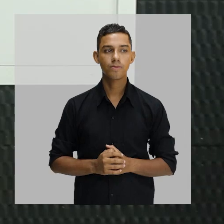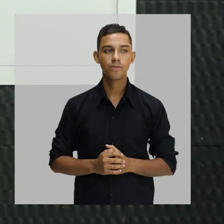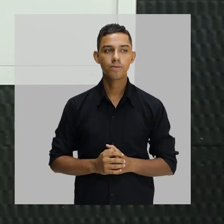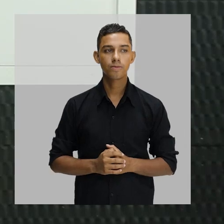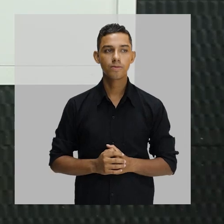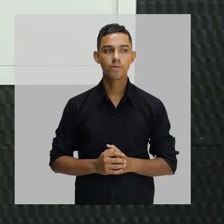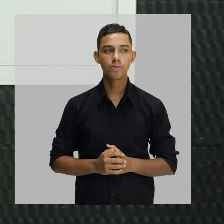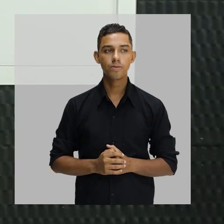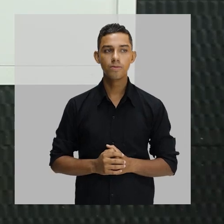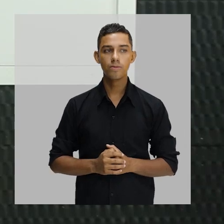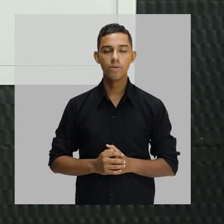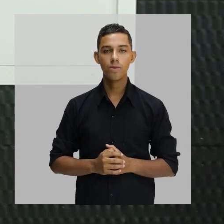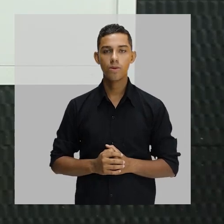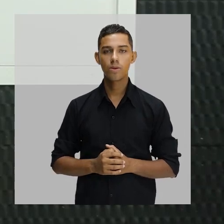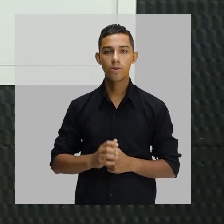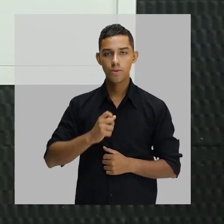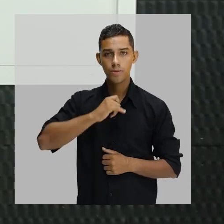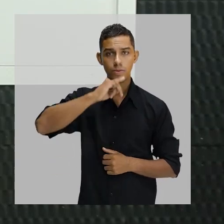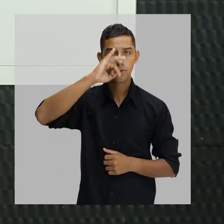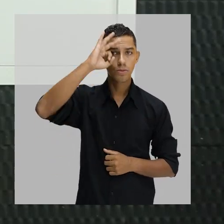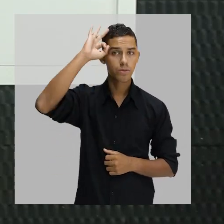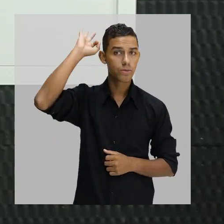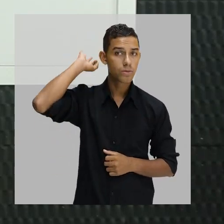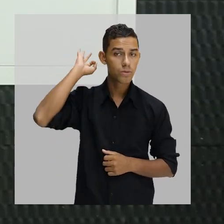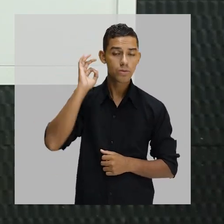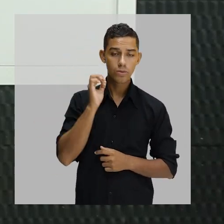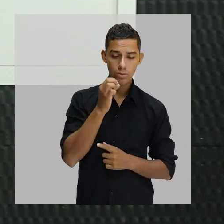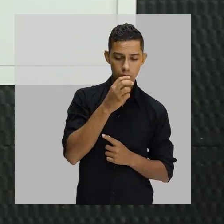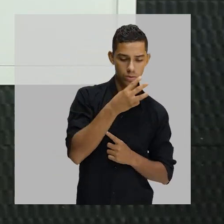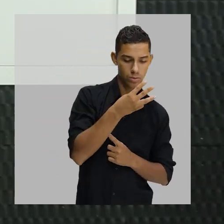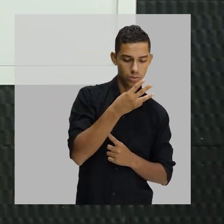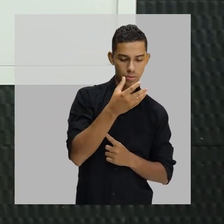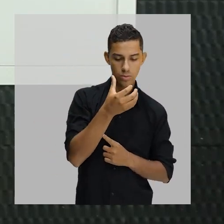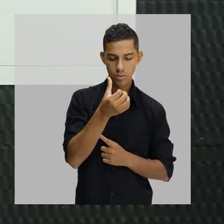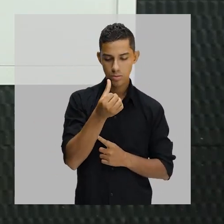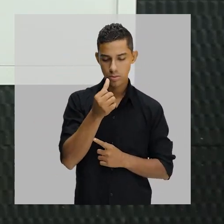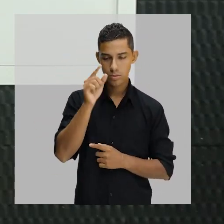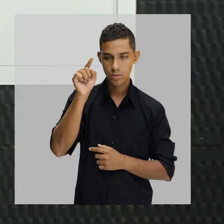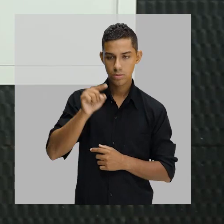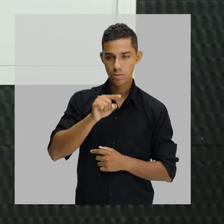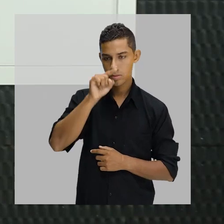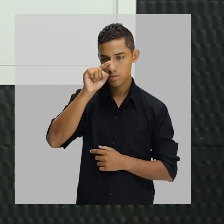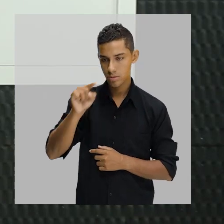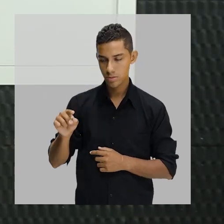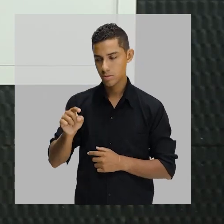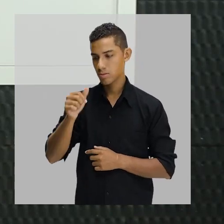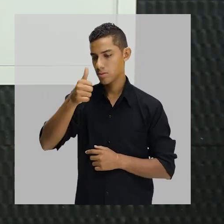ele vai ser a velocidade, que é 36 vezes